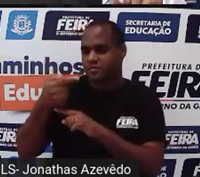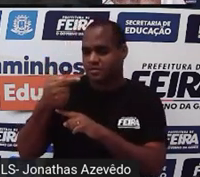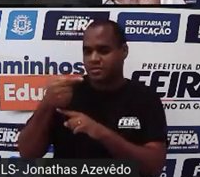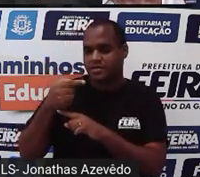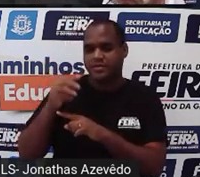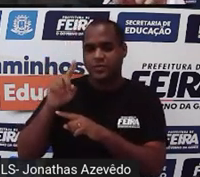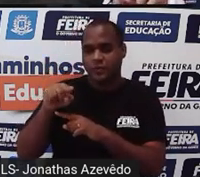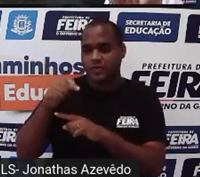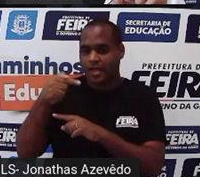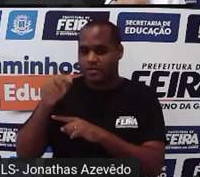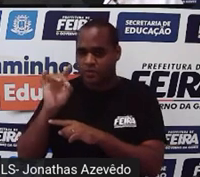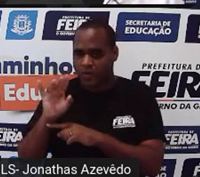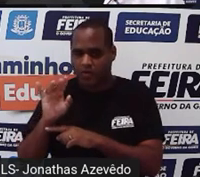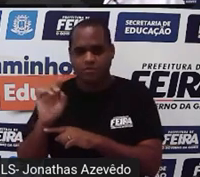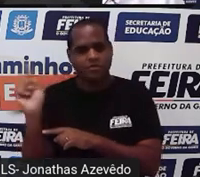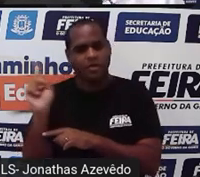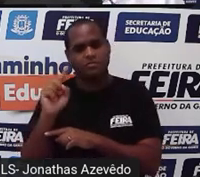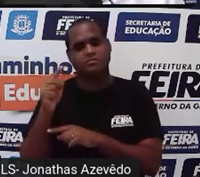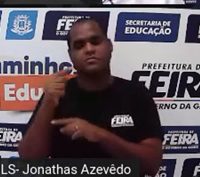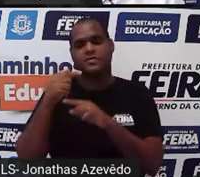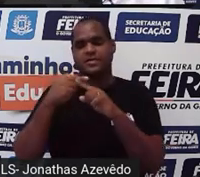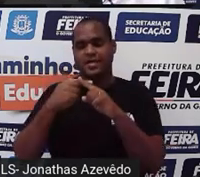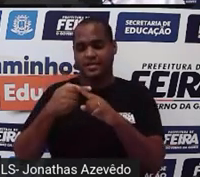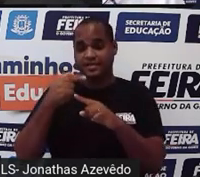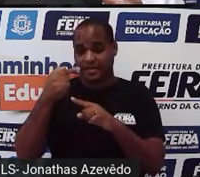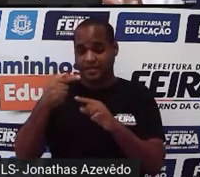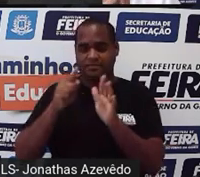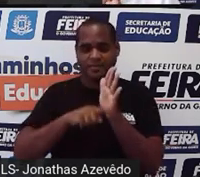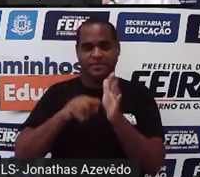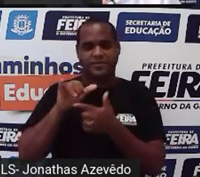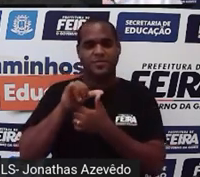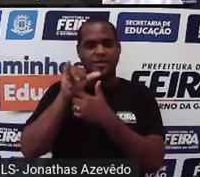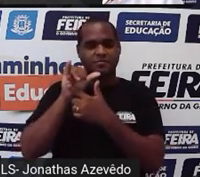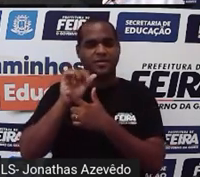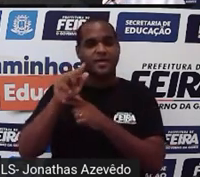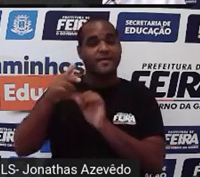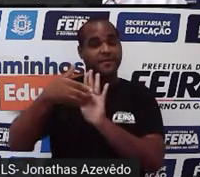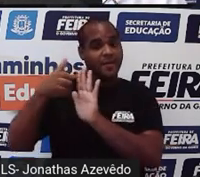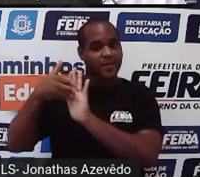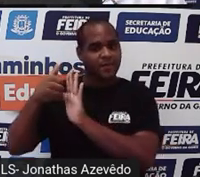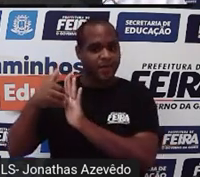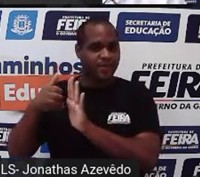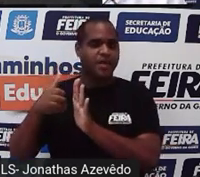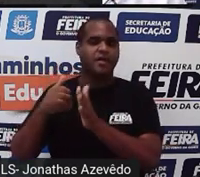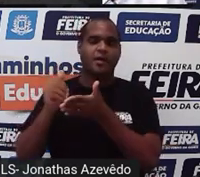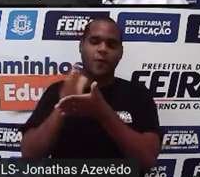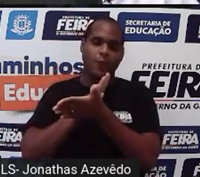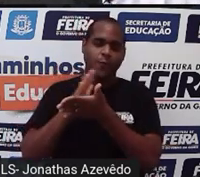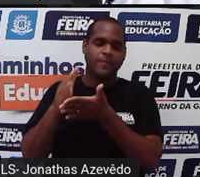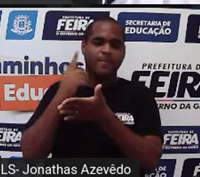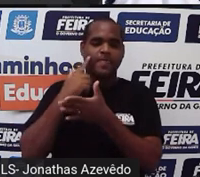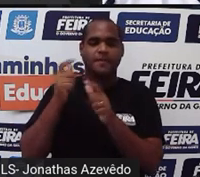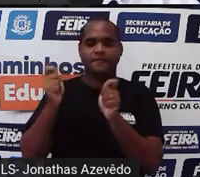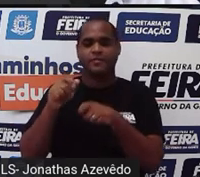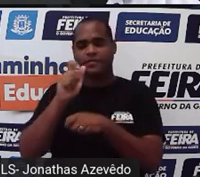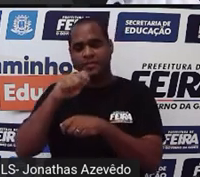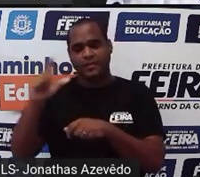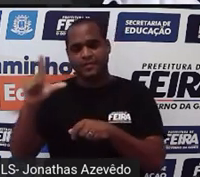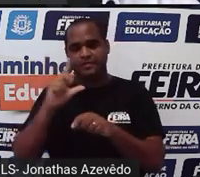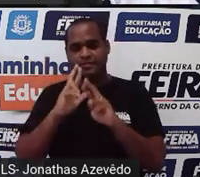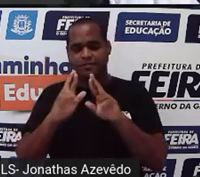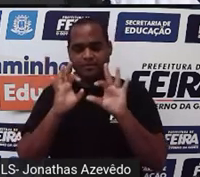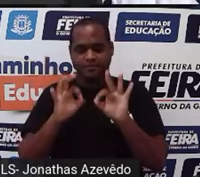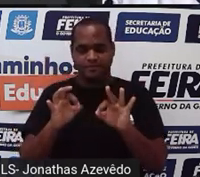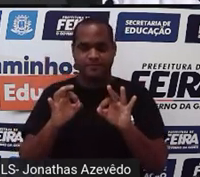é só o 7 o X7 - Y tá bom e aí o resto da equação eu anoto ali porque eu ainda não usei